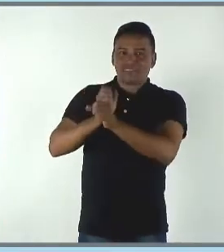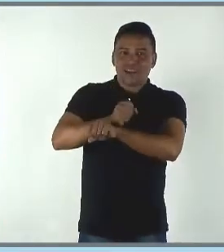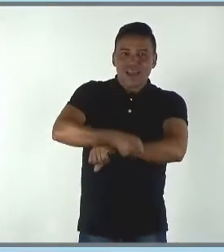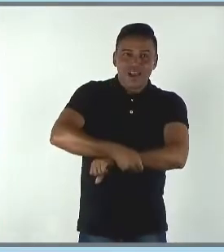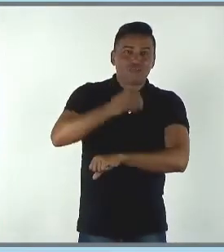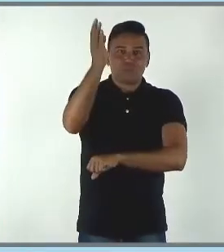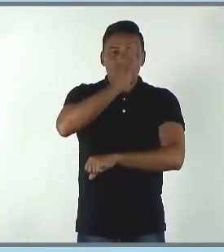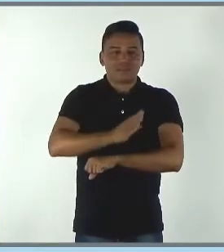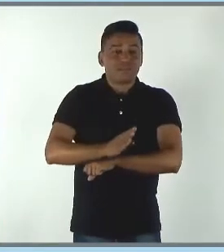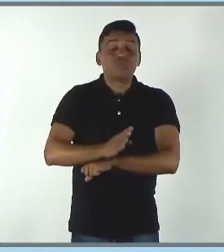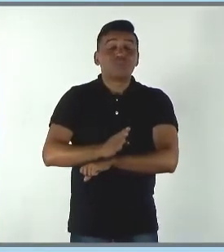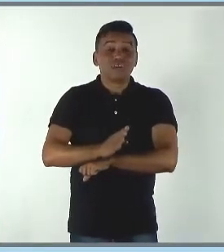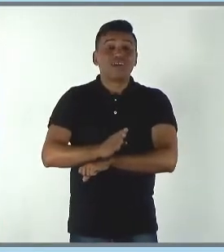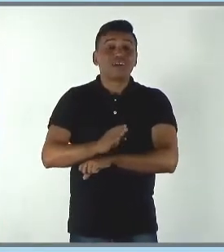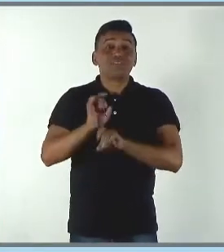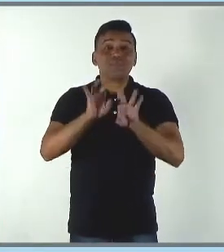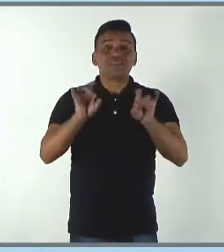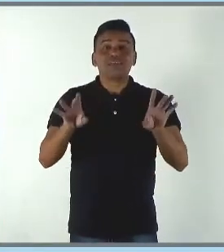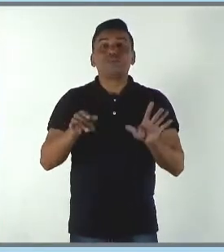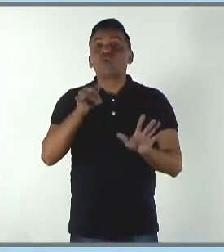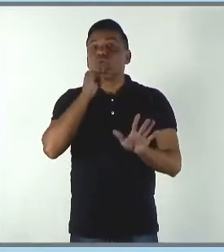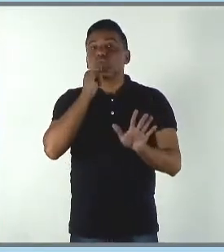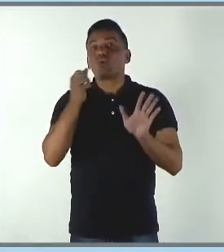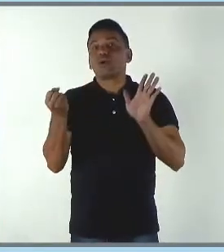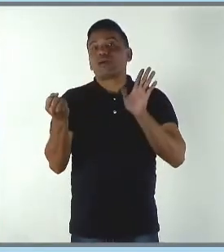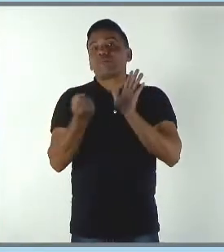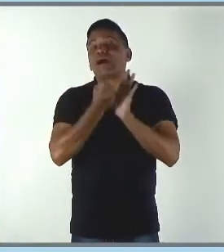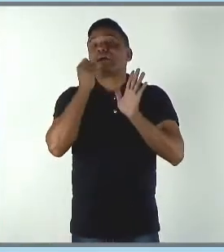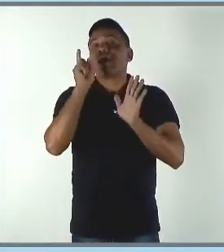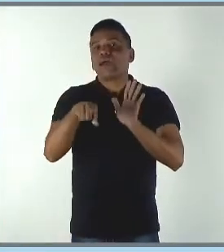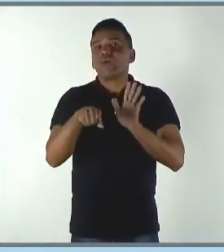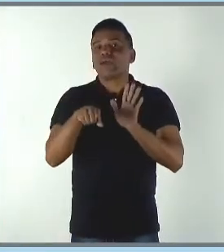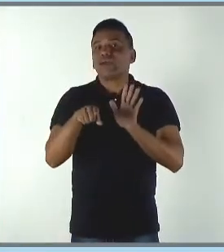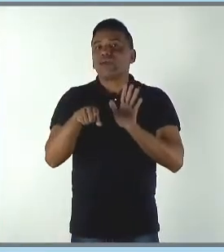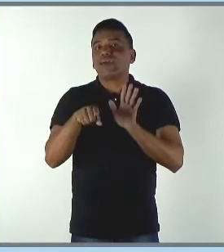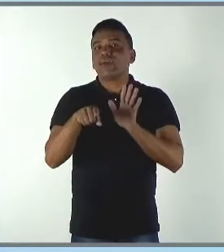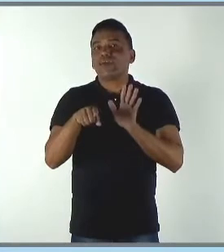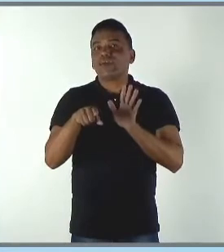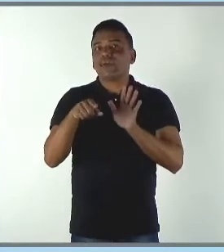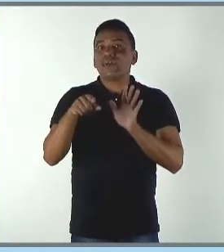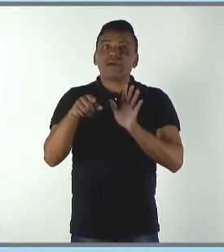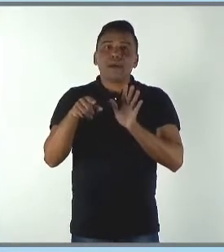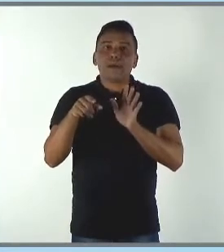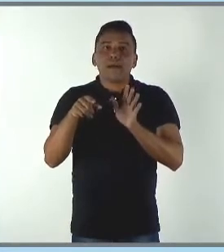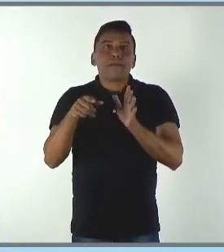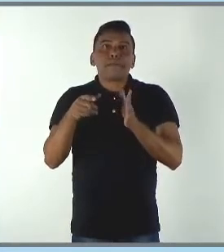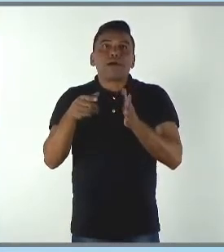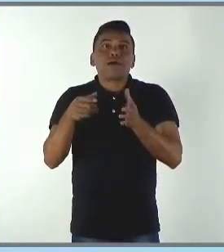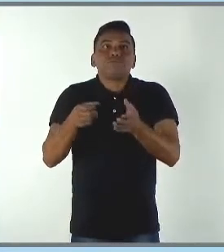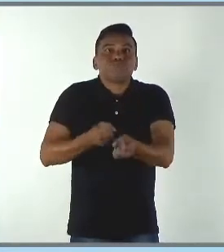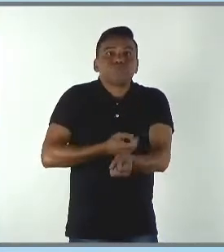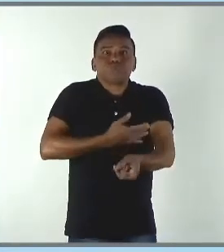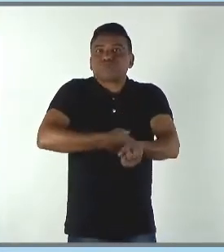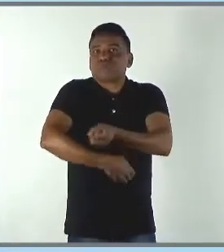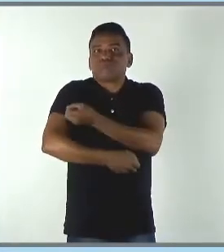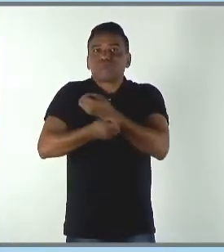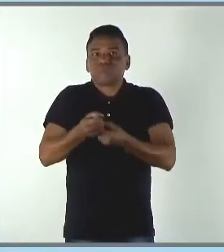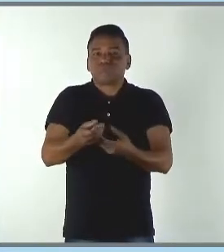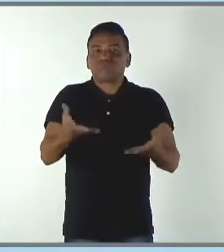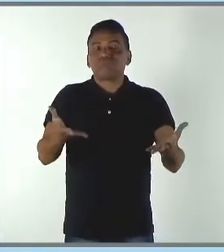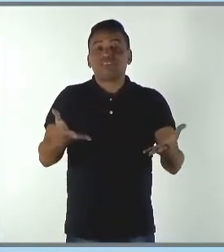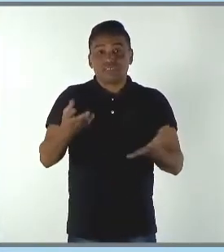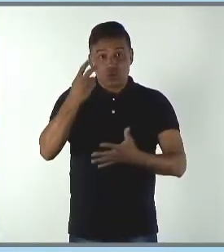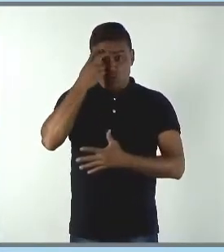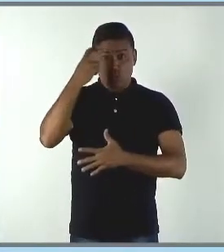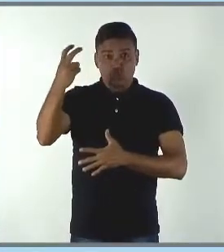da sua especificidade é a porosidade. As culturas negras na diáspora, se não tivesse uma capacidade